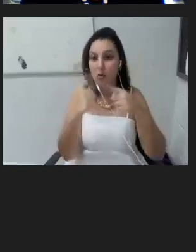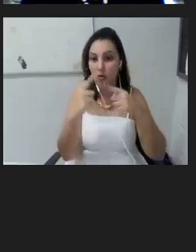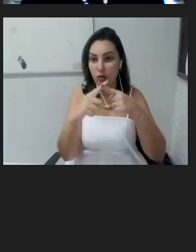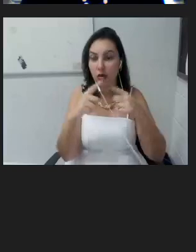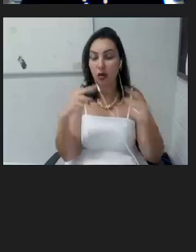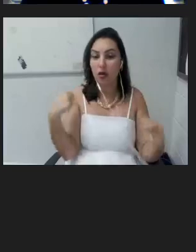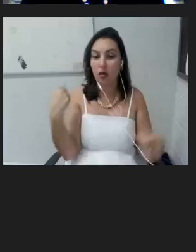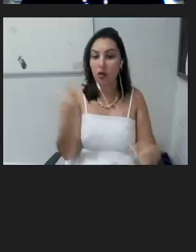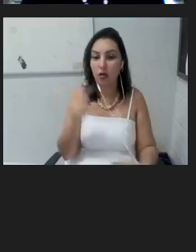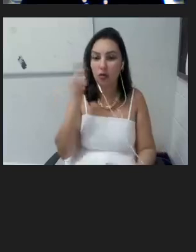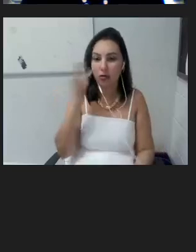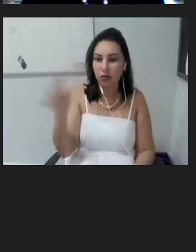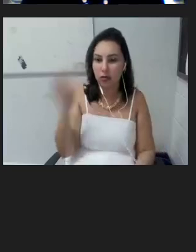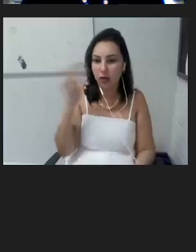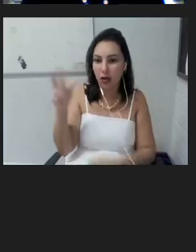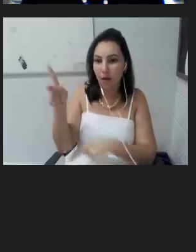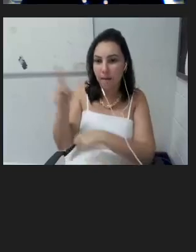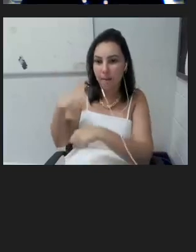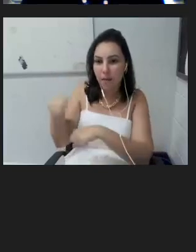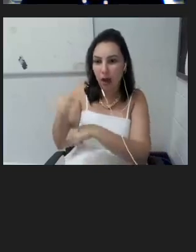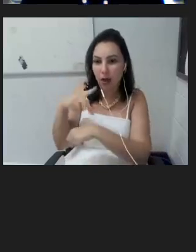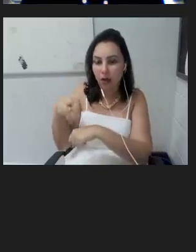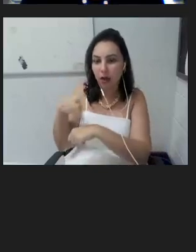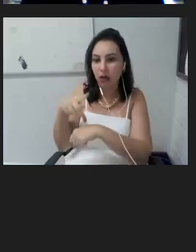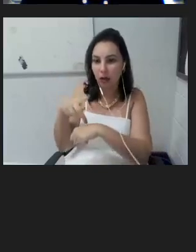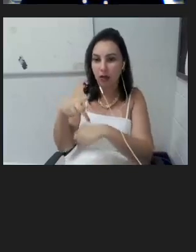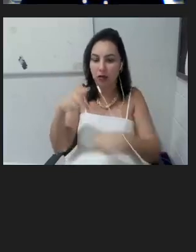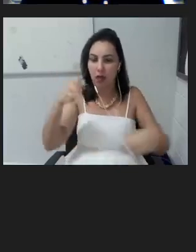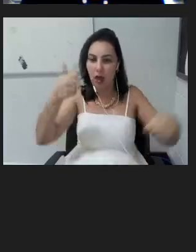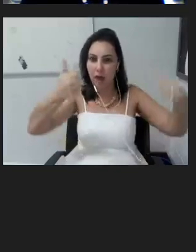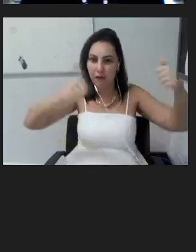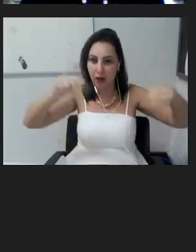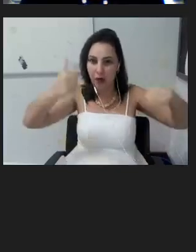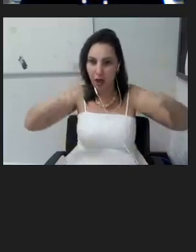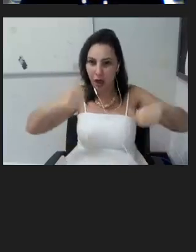os países que são avaliados pelos mesmos